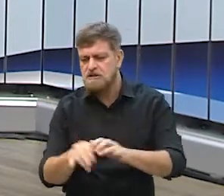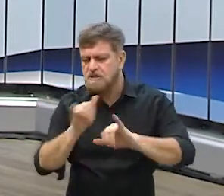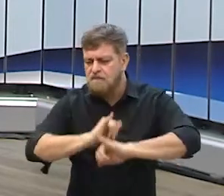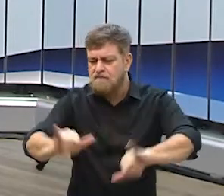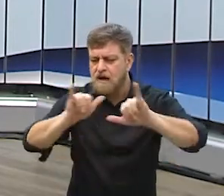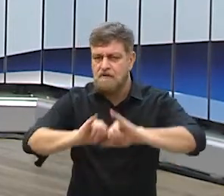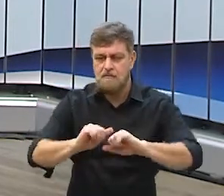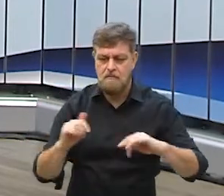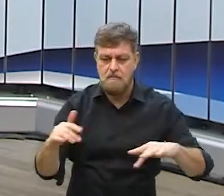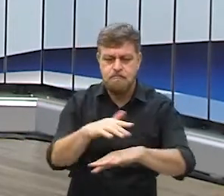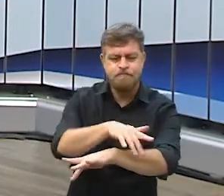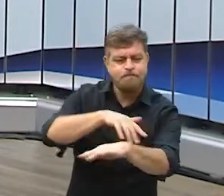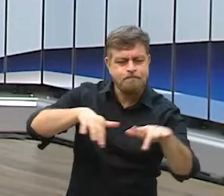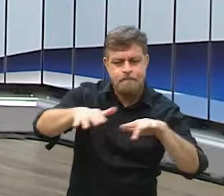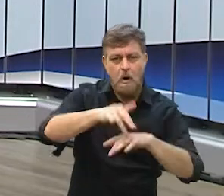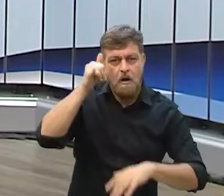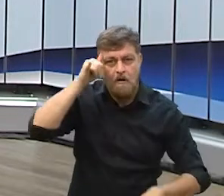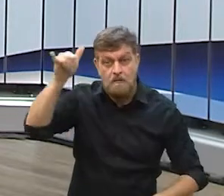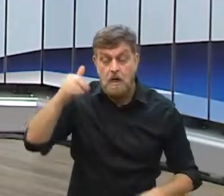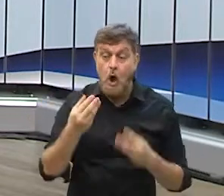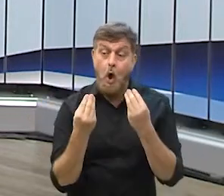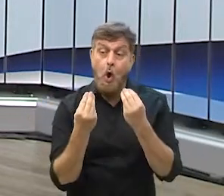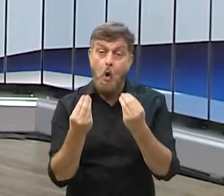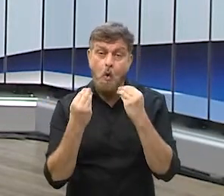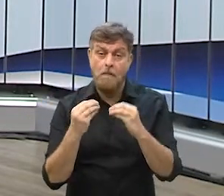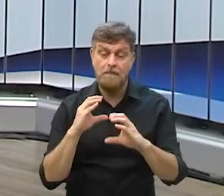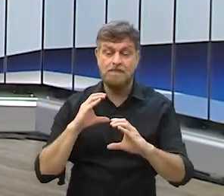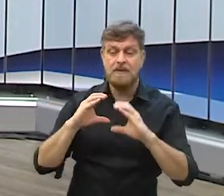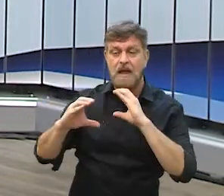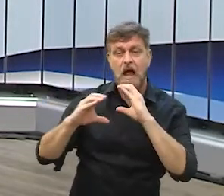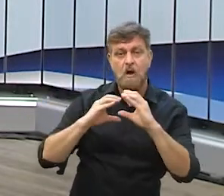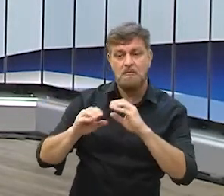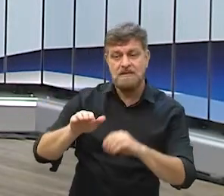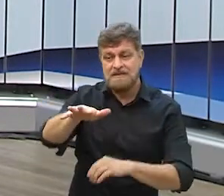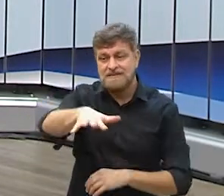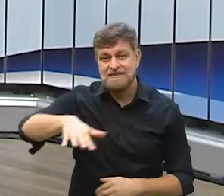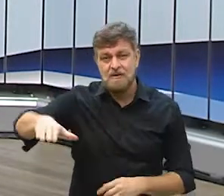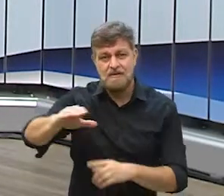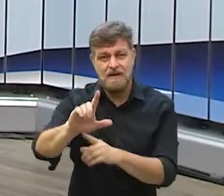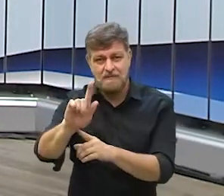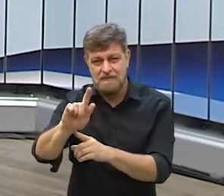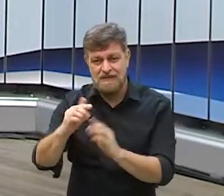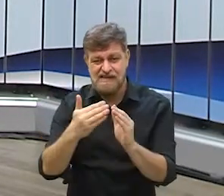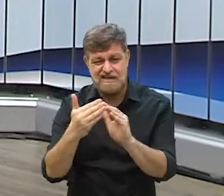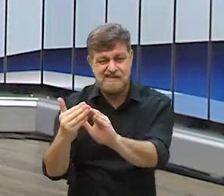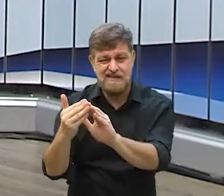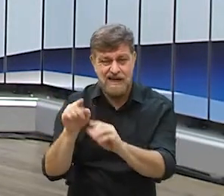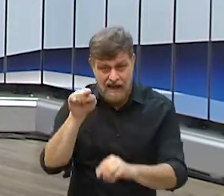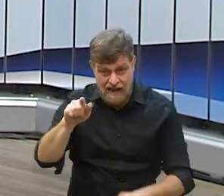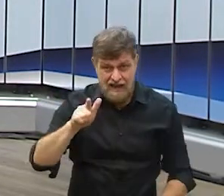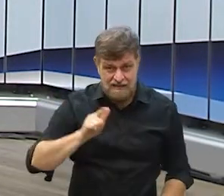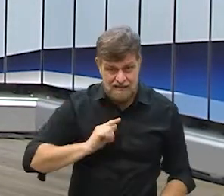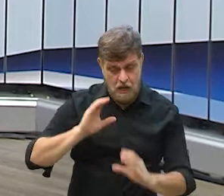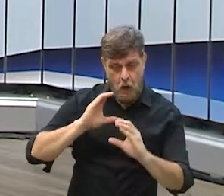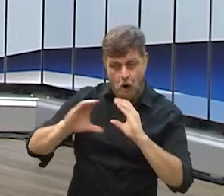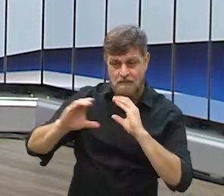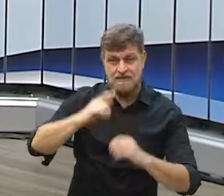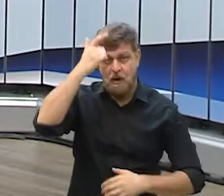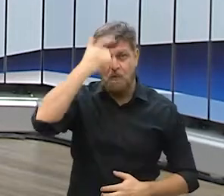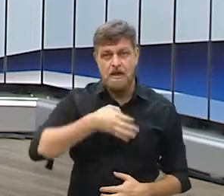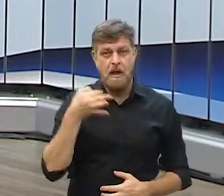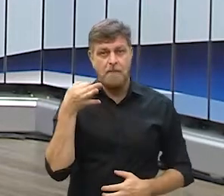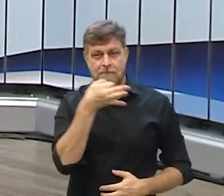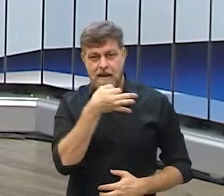se aglomerar, mas como que essa comunicação está chegando, principalmente nas áreas periféricas? Será que a minha fala